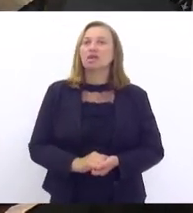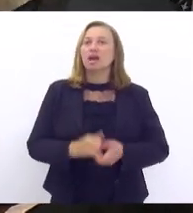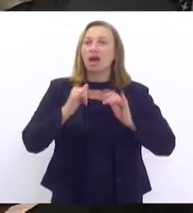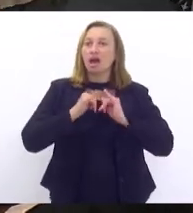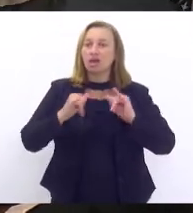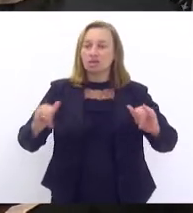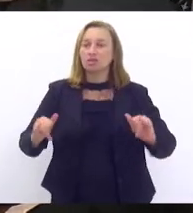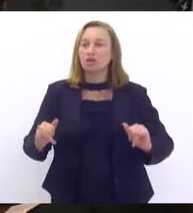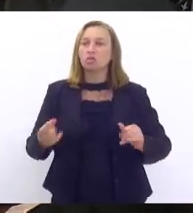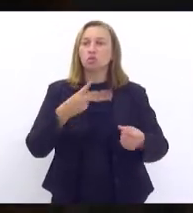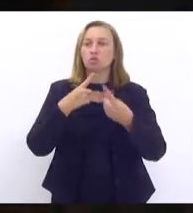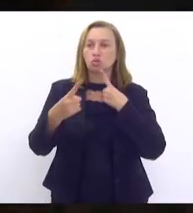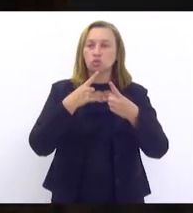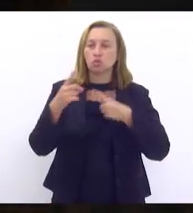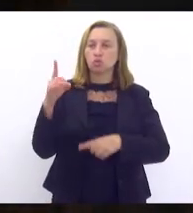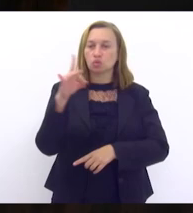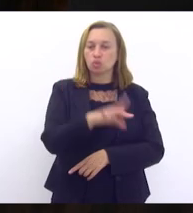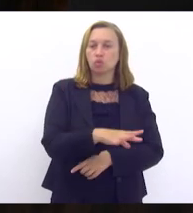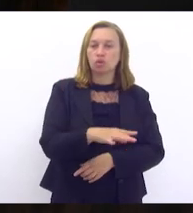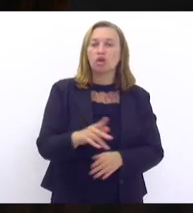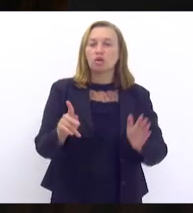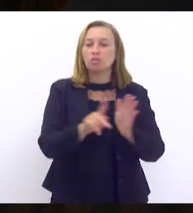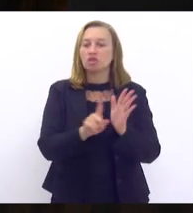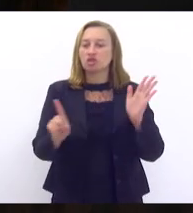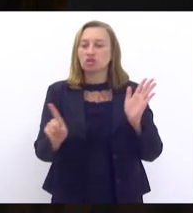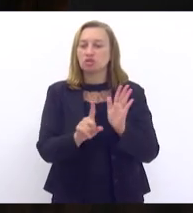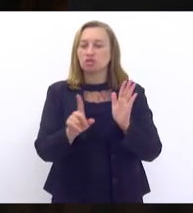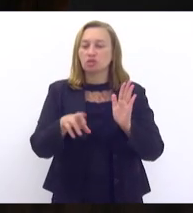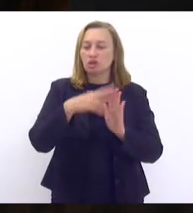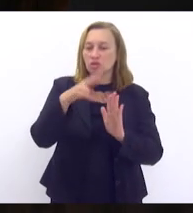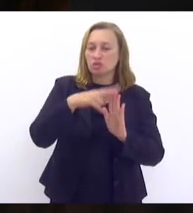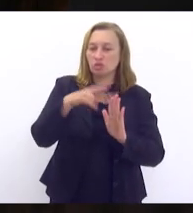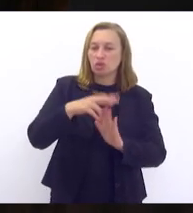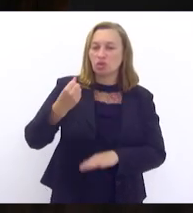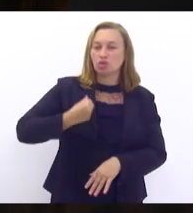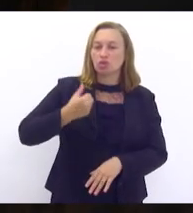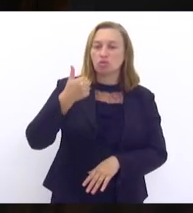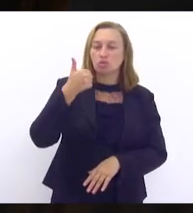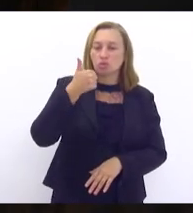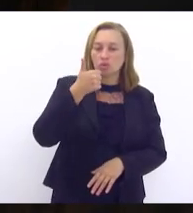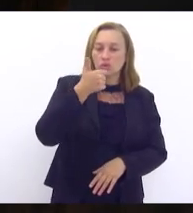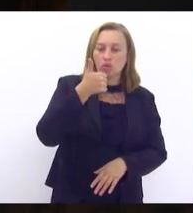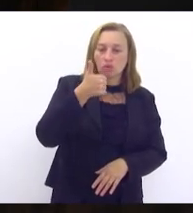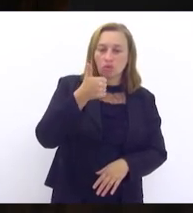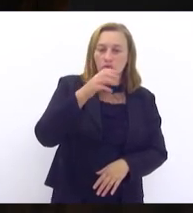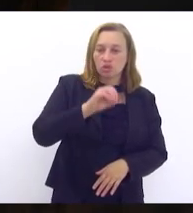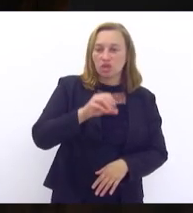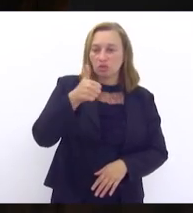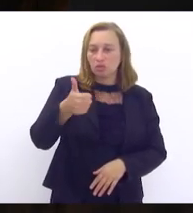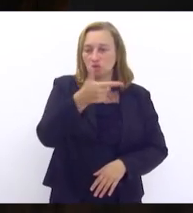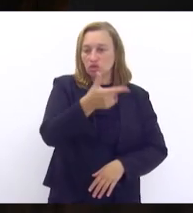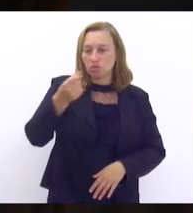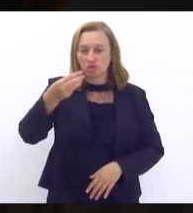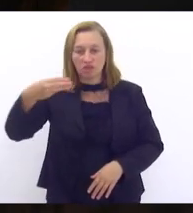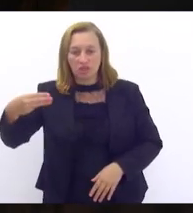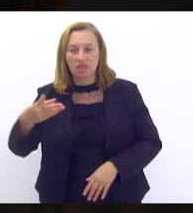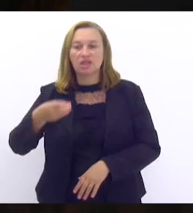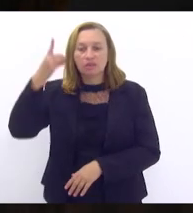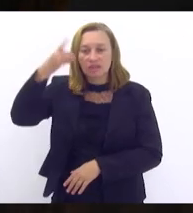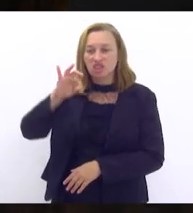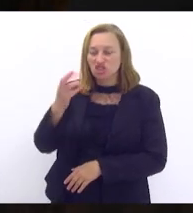Anuncio, em discussão única, projeto de resolução número 1 de 2023, de autoria do deputado Tiago